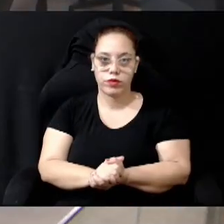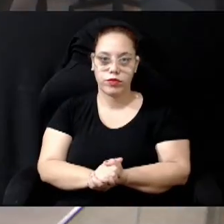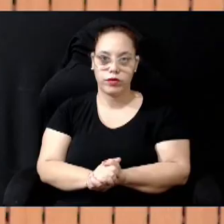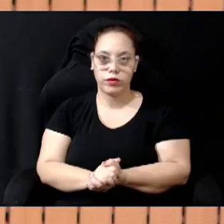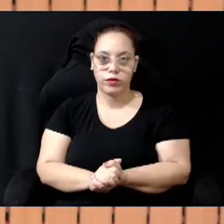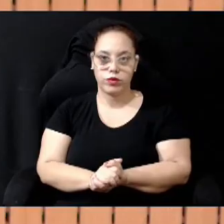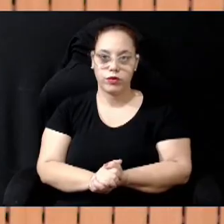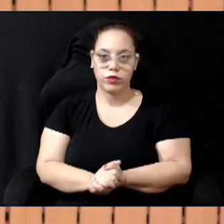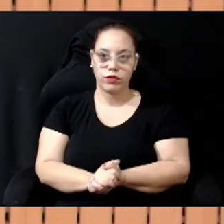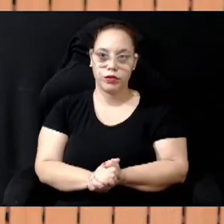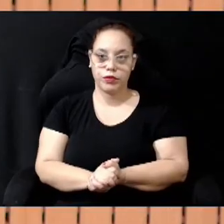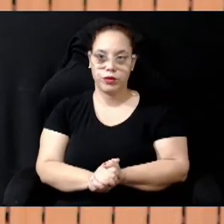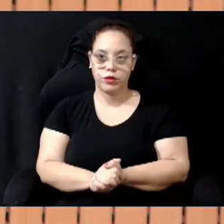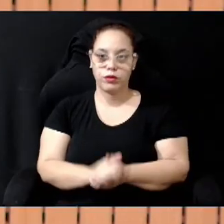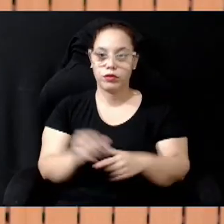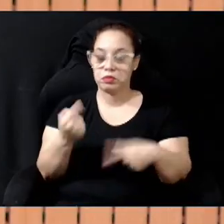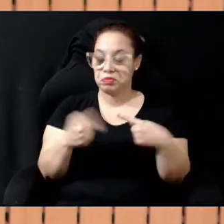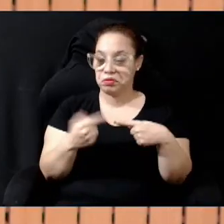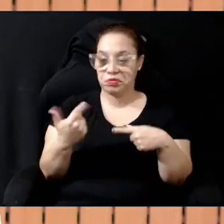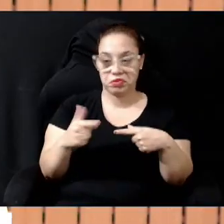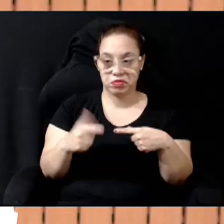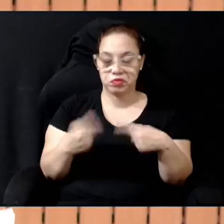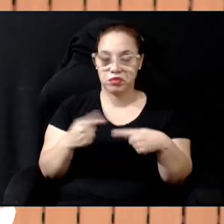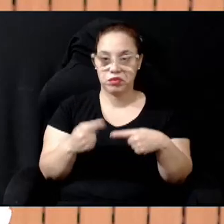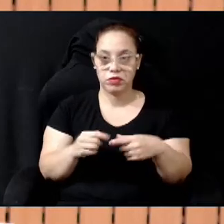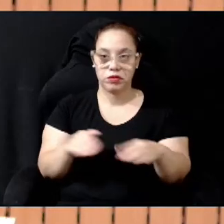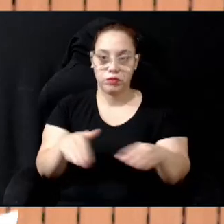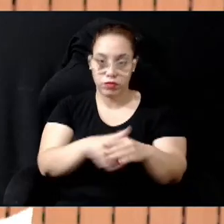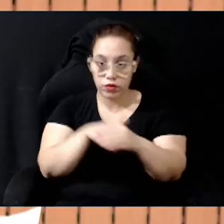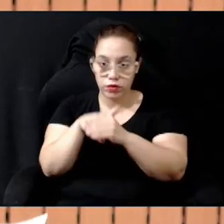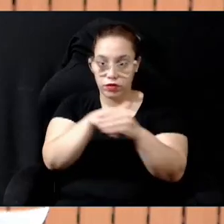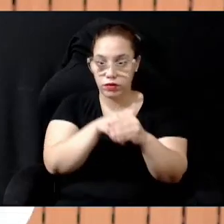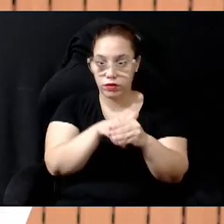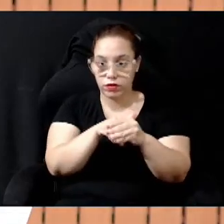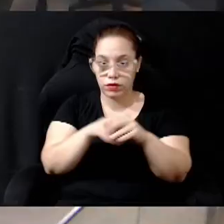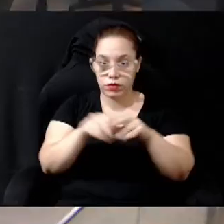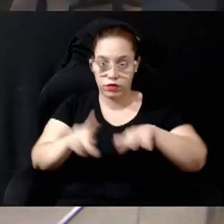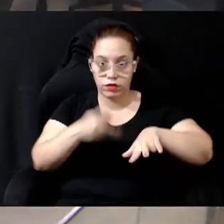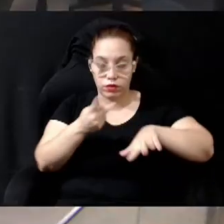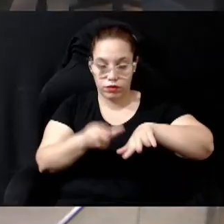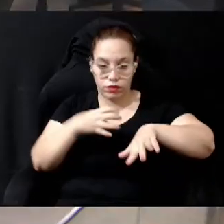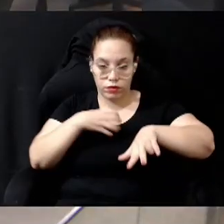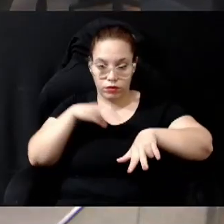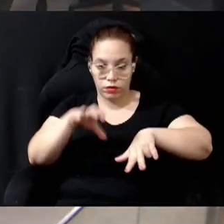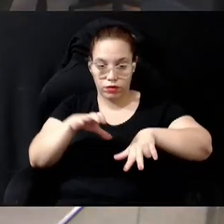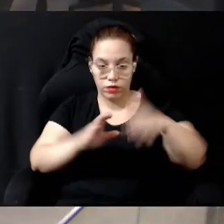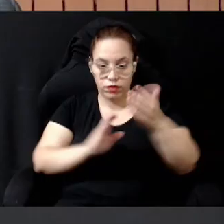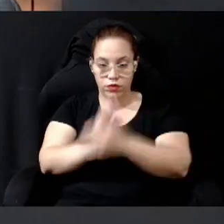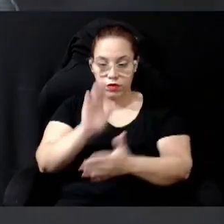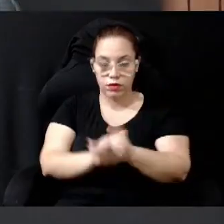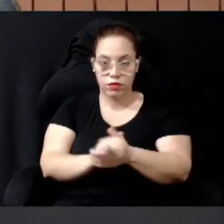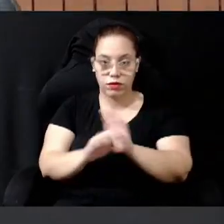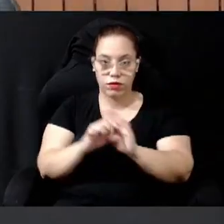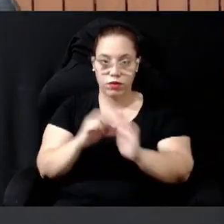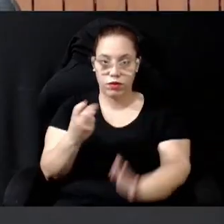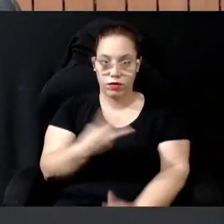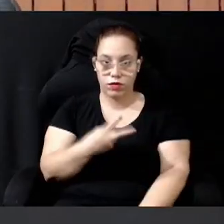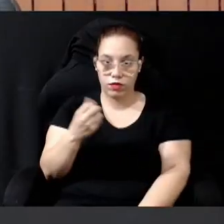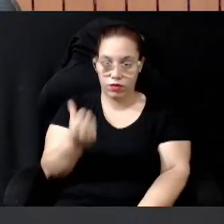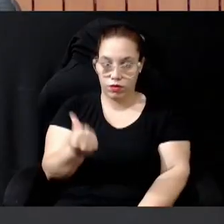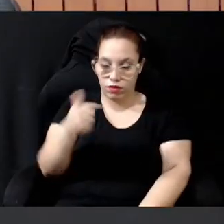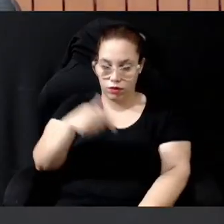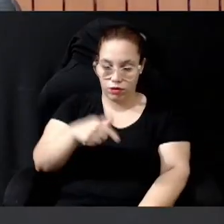Em discussão, não havendo vereador a discutir, em votação. Vereadores favoráveis permaneçam como estão. Aprovado. Requerimento